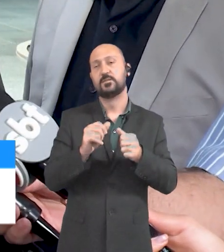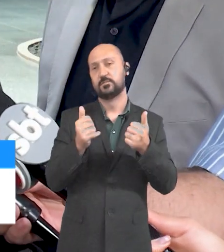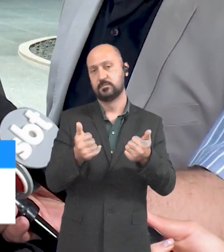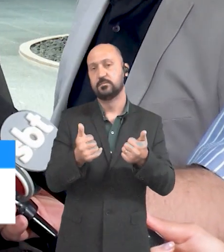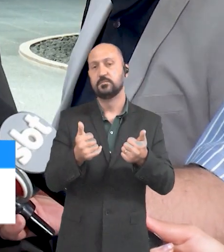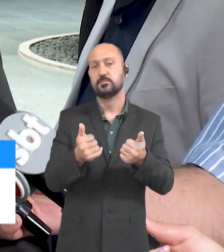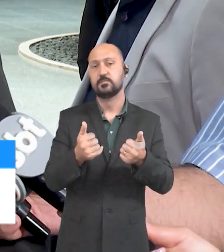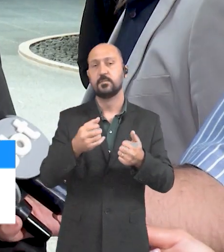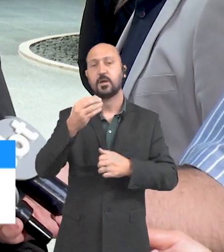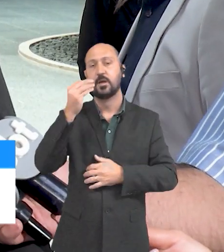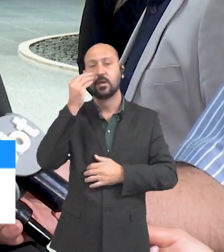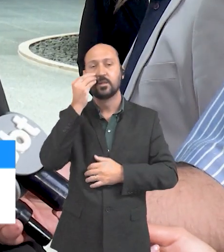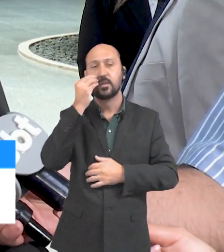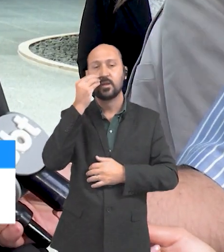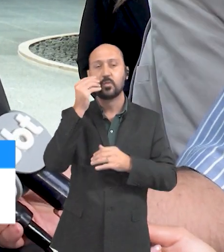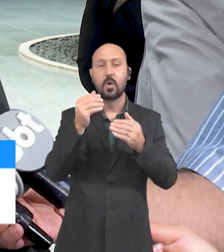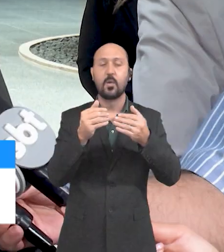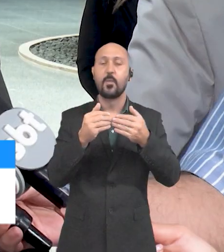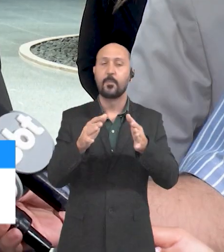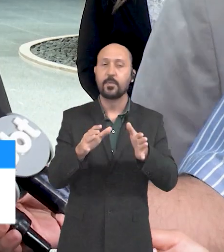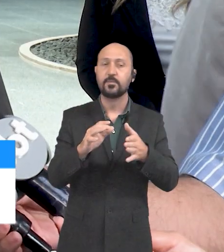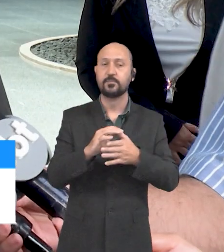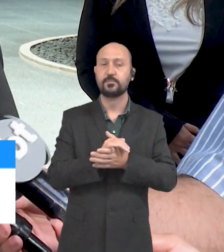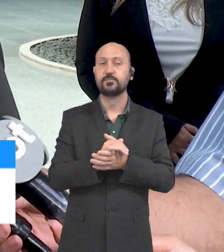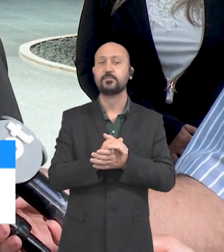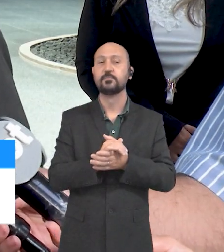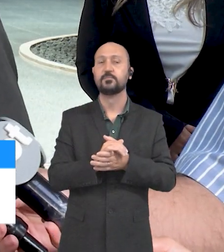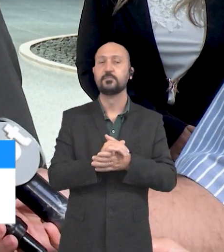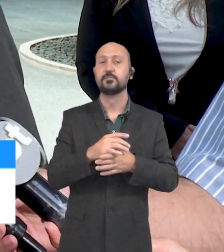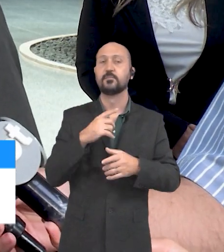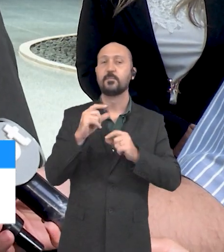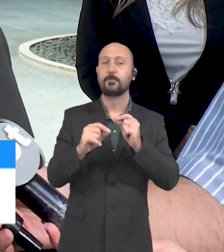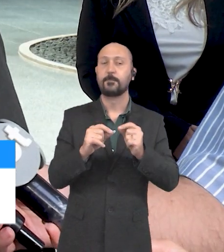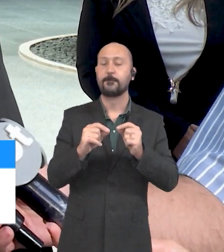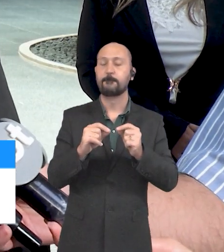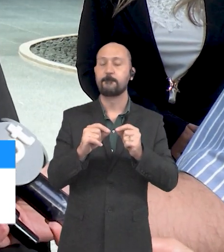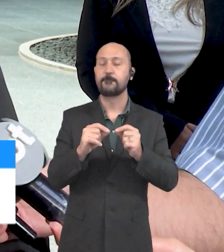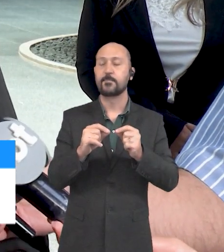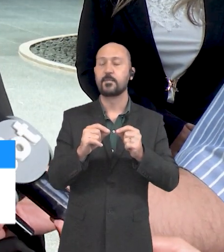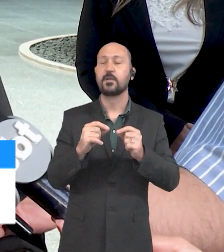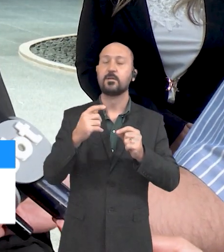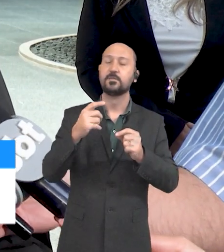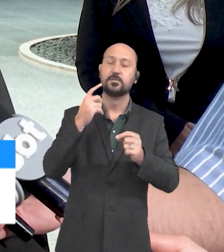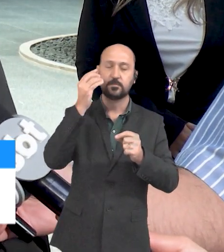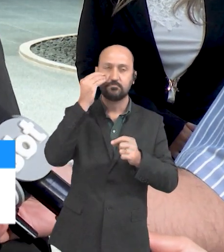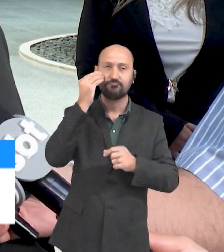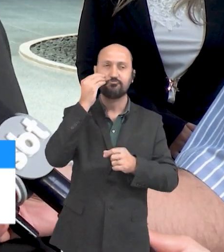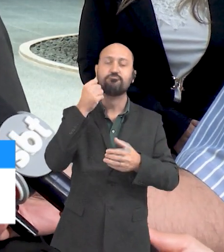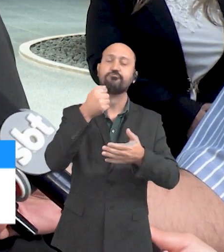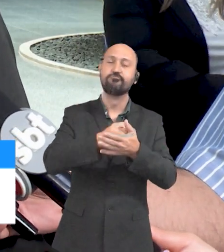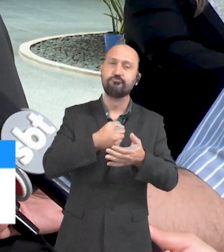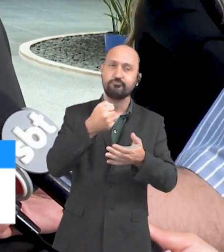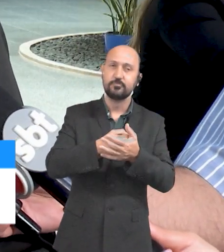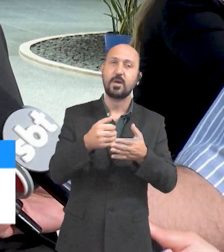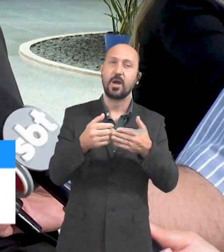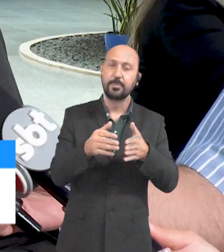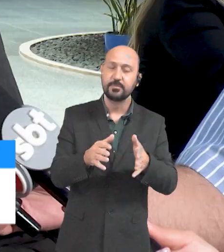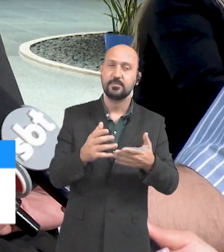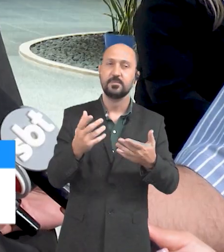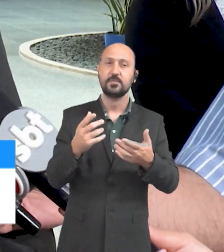parte em relação à tentativa de reabertura e revitalização do Morenão. Já fizemos várias